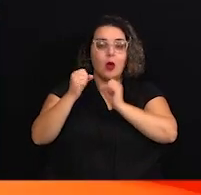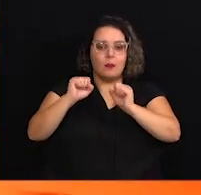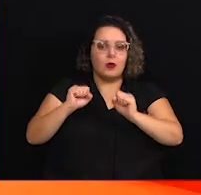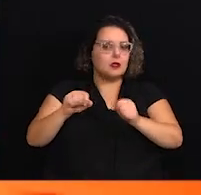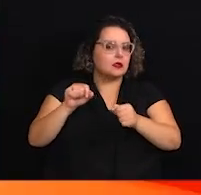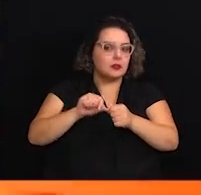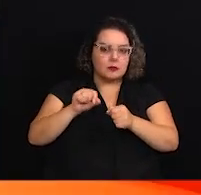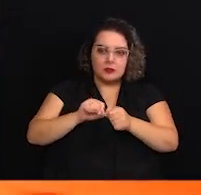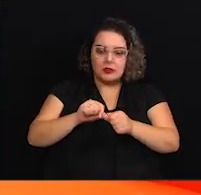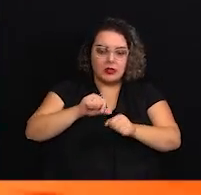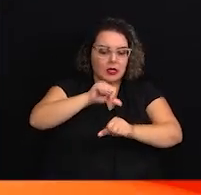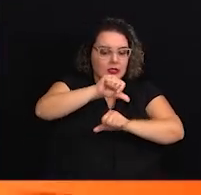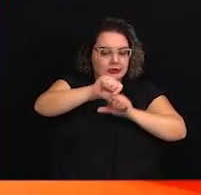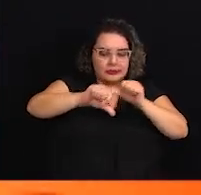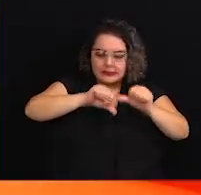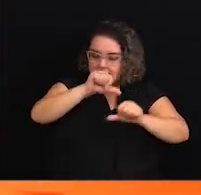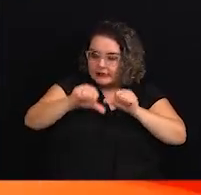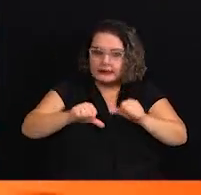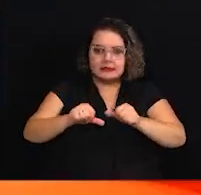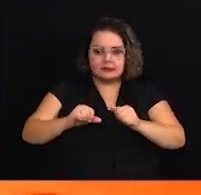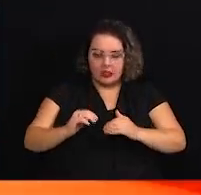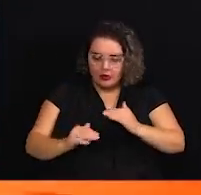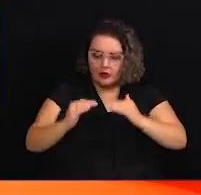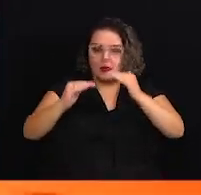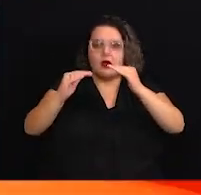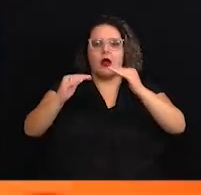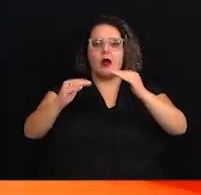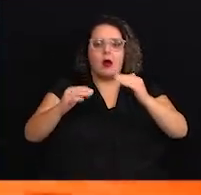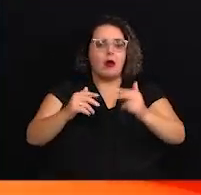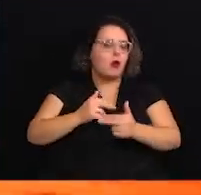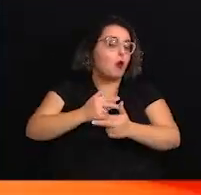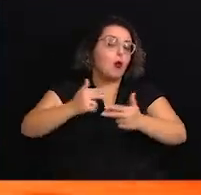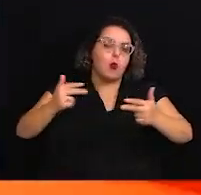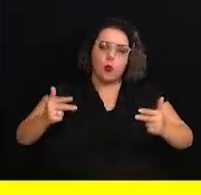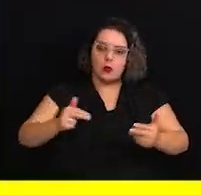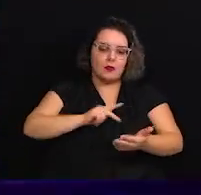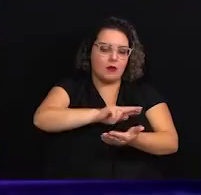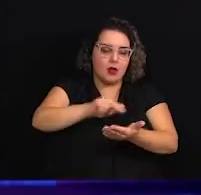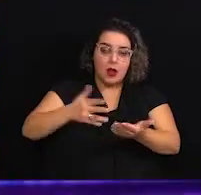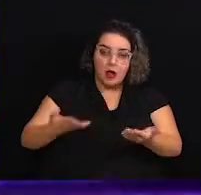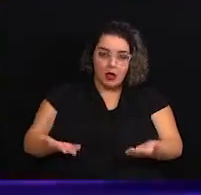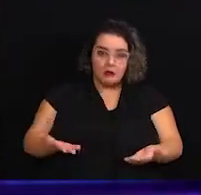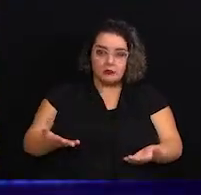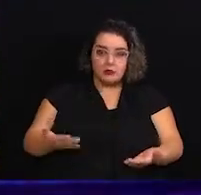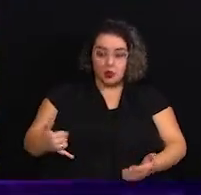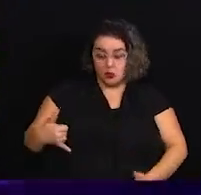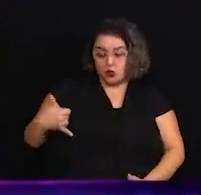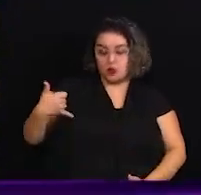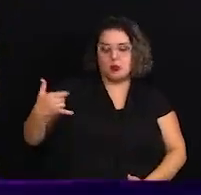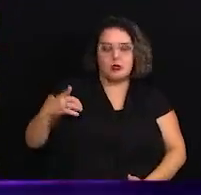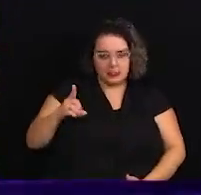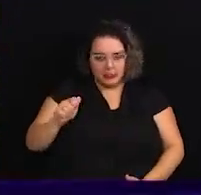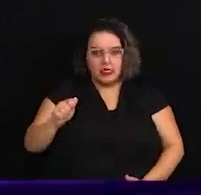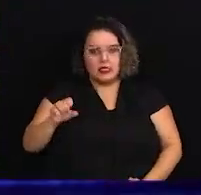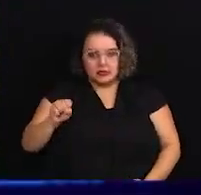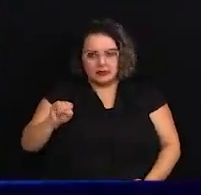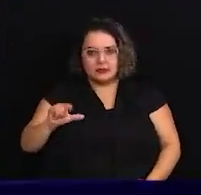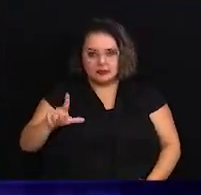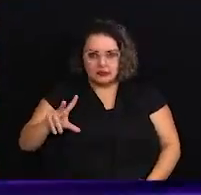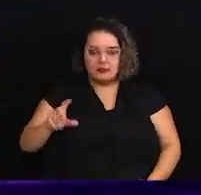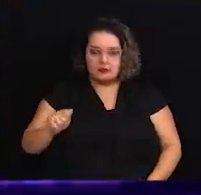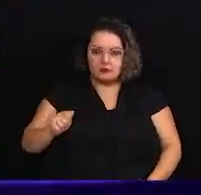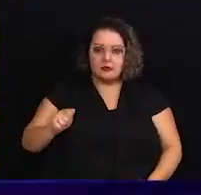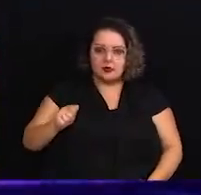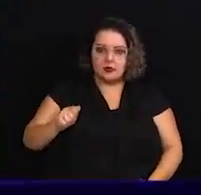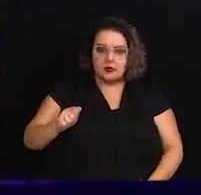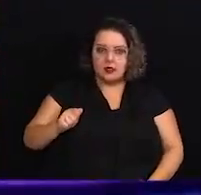podemos realizar e transformar e recriar muitas coisas. Então, o Soberbo da Silva, eu acredito que ele vai